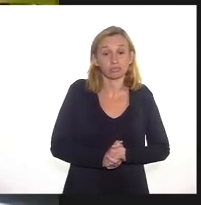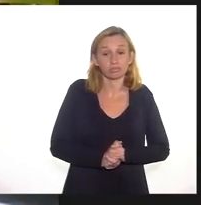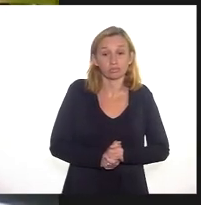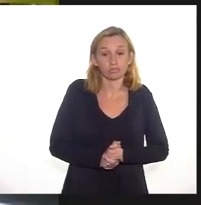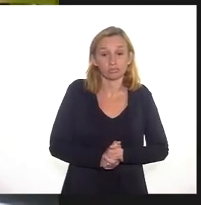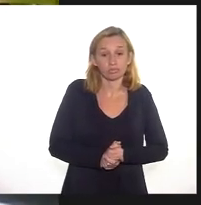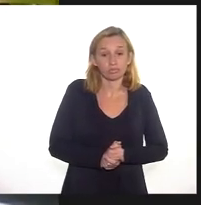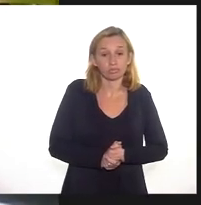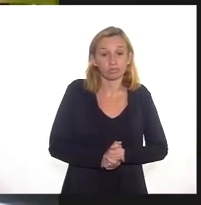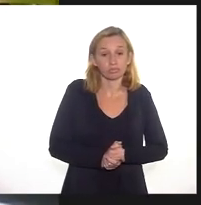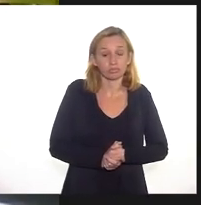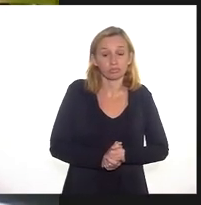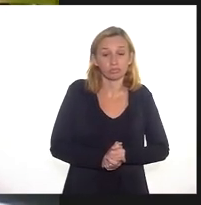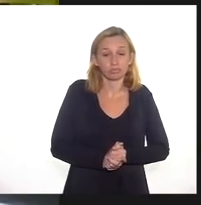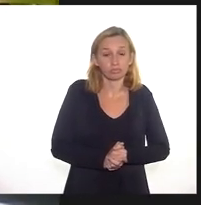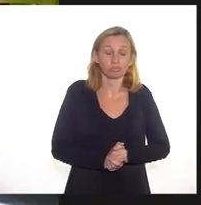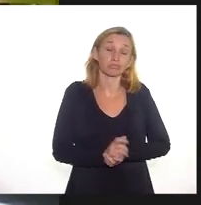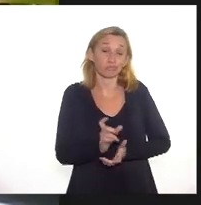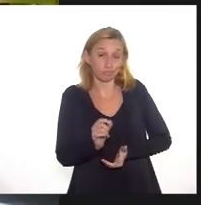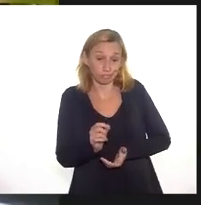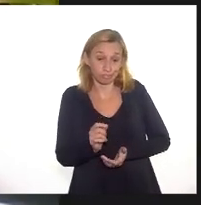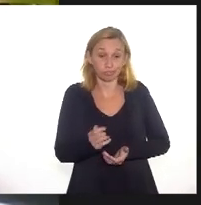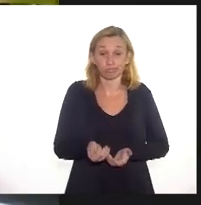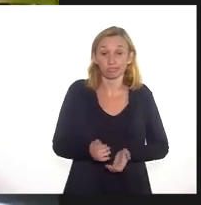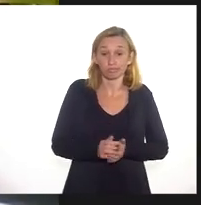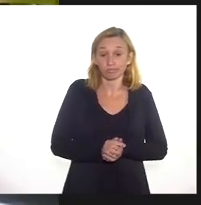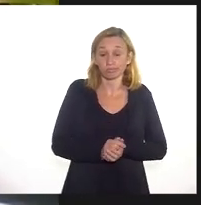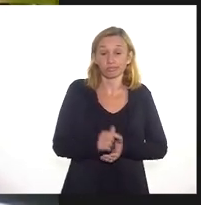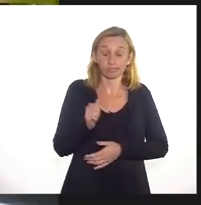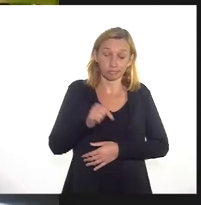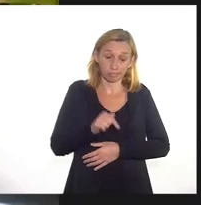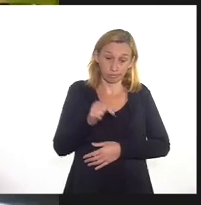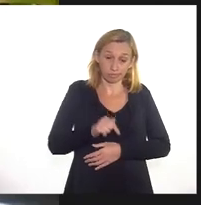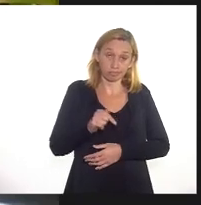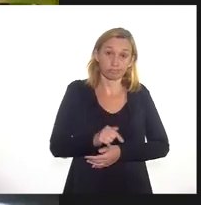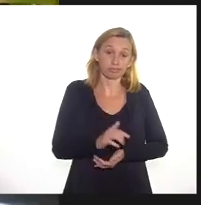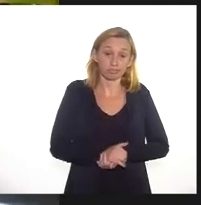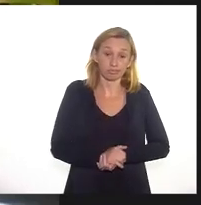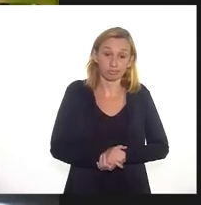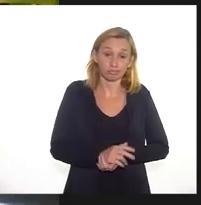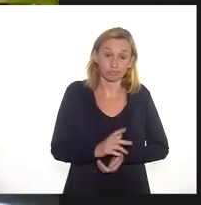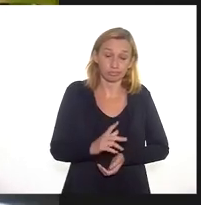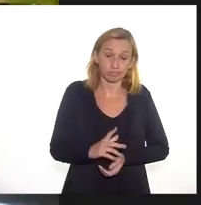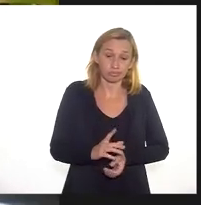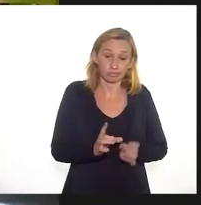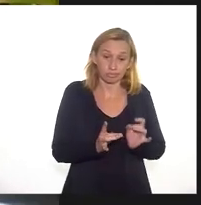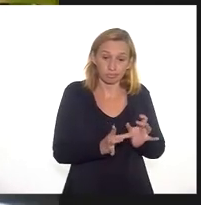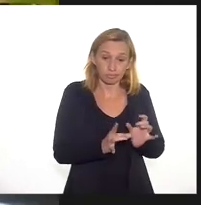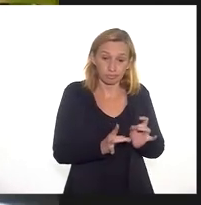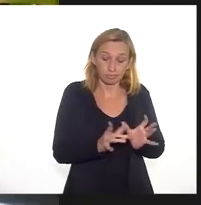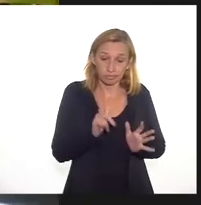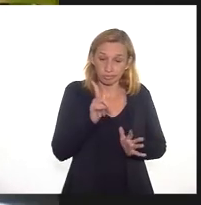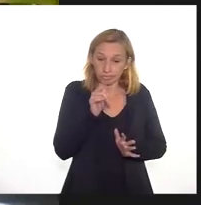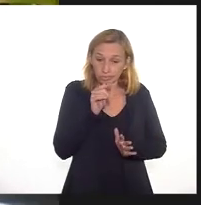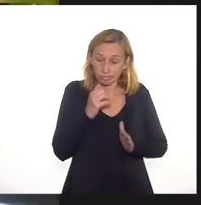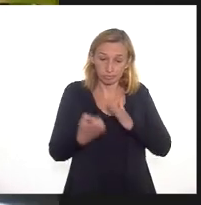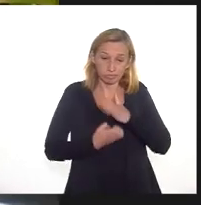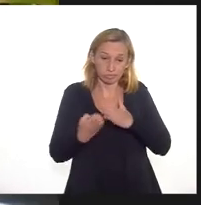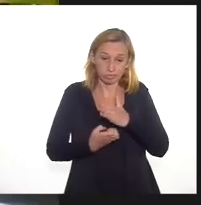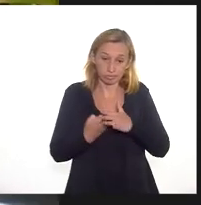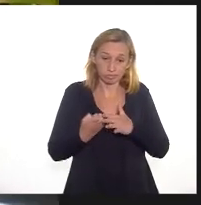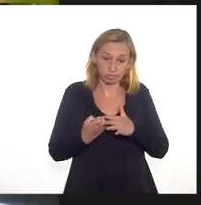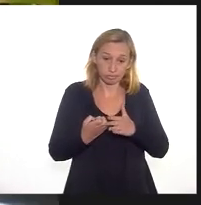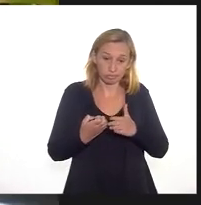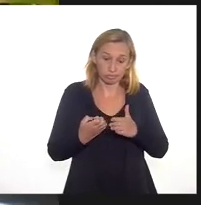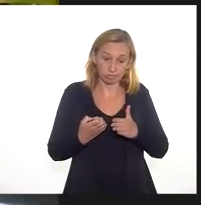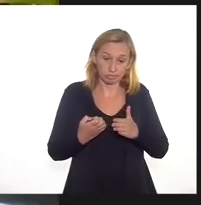grande falácia de que estaríamos aqui privatizando a SEDAI para a